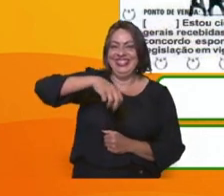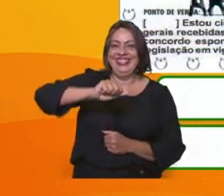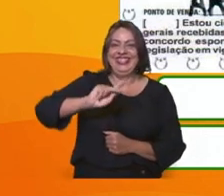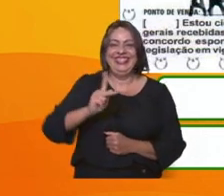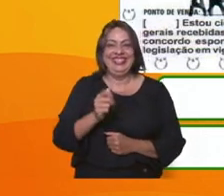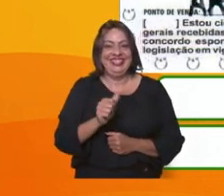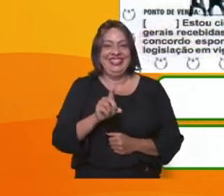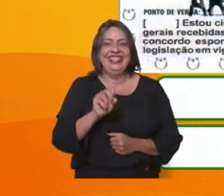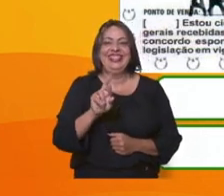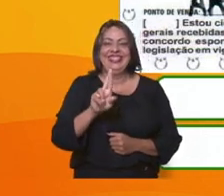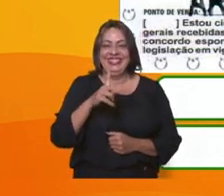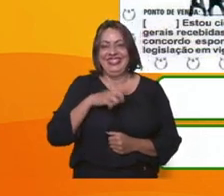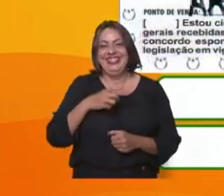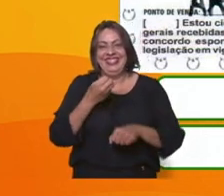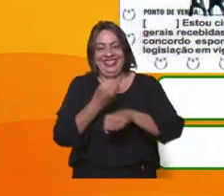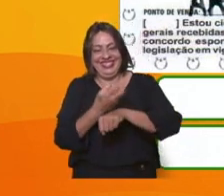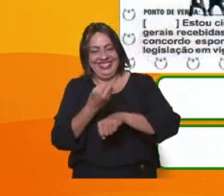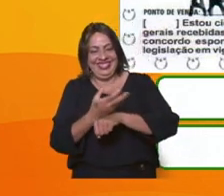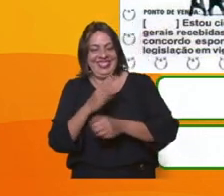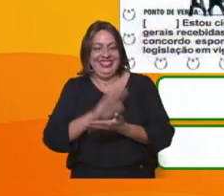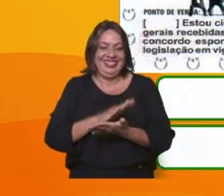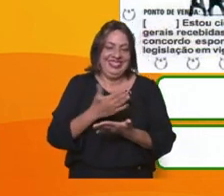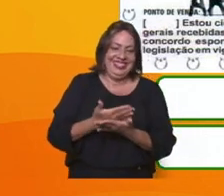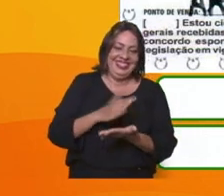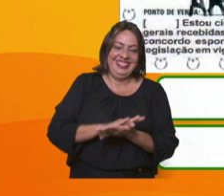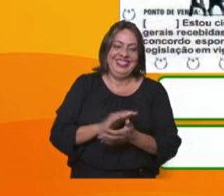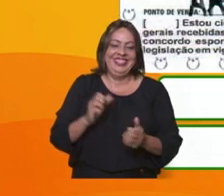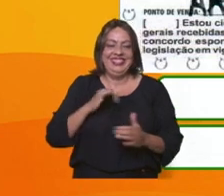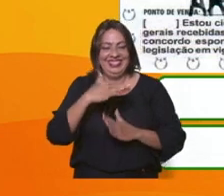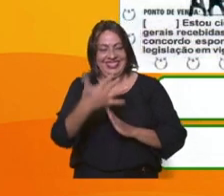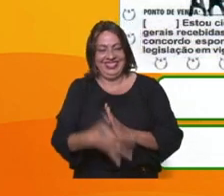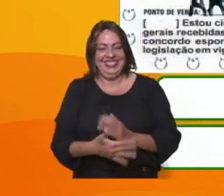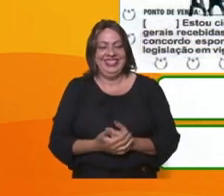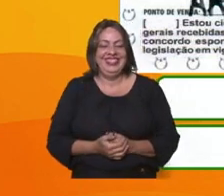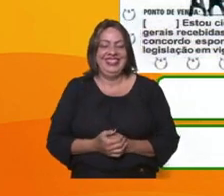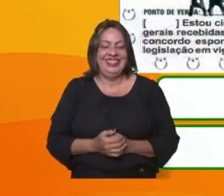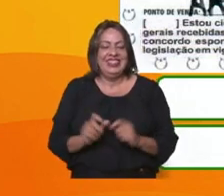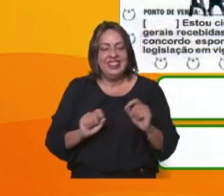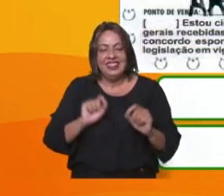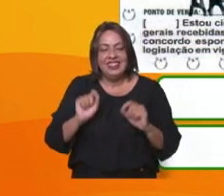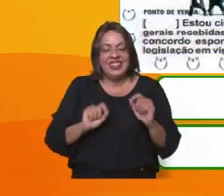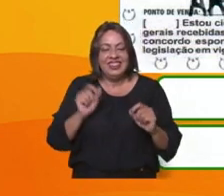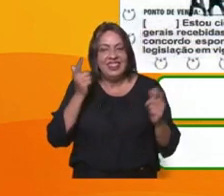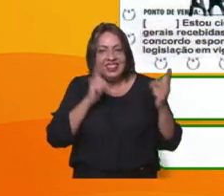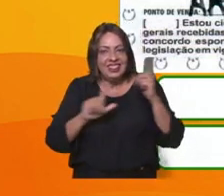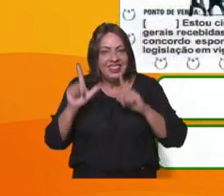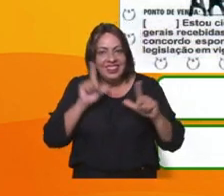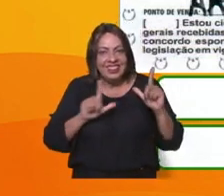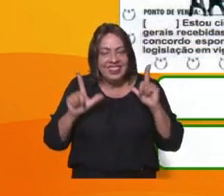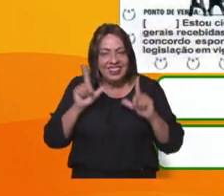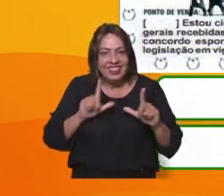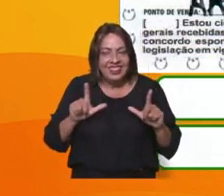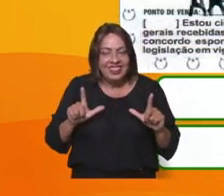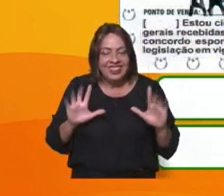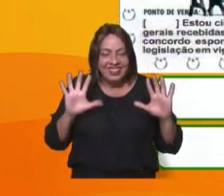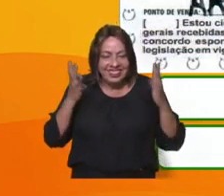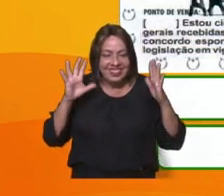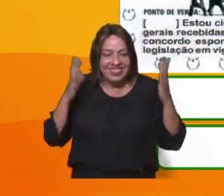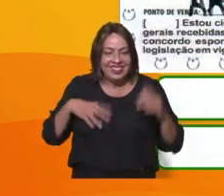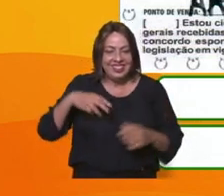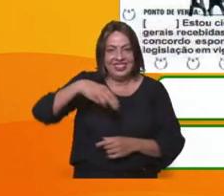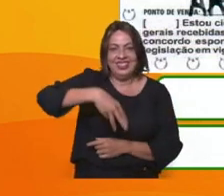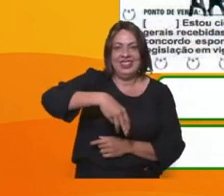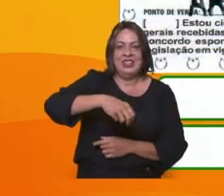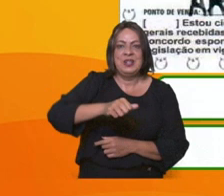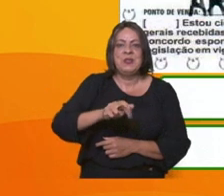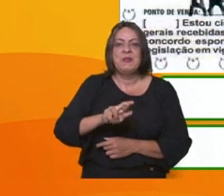Malhador, cidade aí da nossa querida Raquel, nossa intérprete de Libras. E quem é que vai fazer a festa lá em Malhador? Maria Cícera